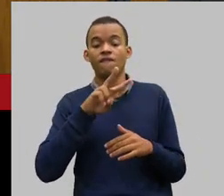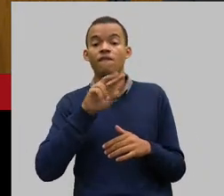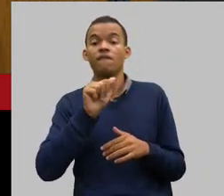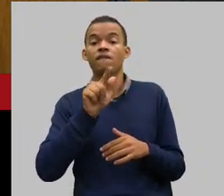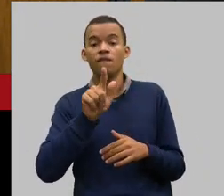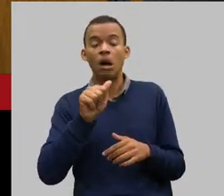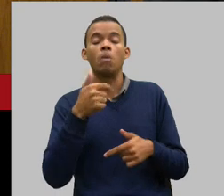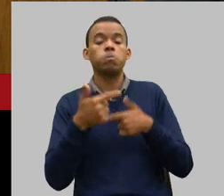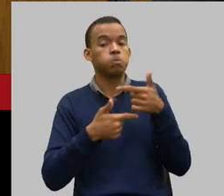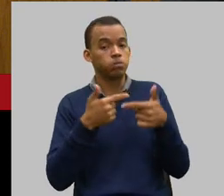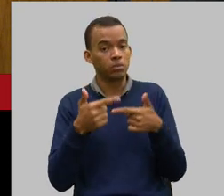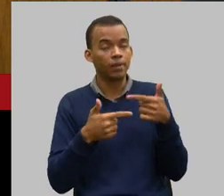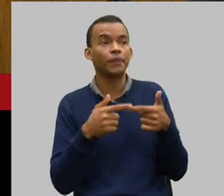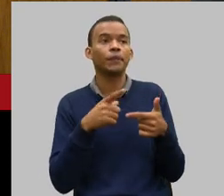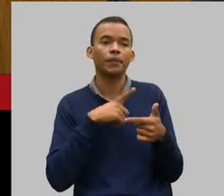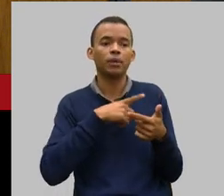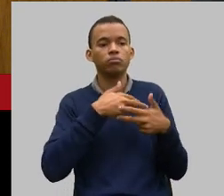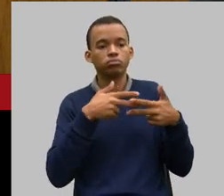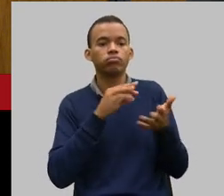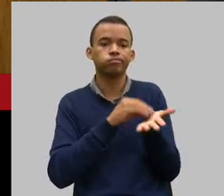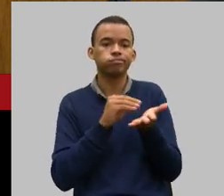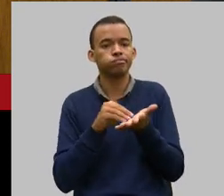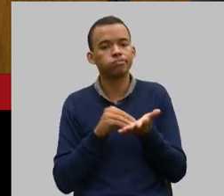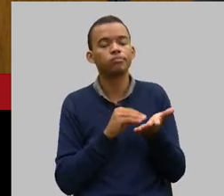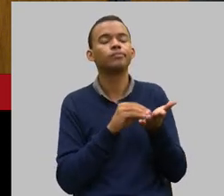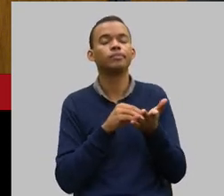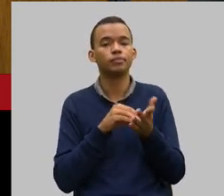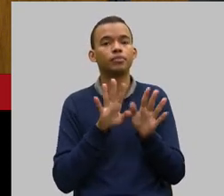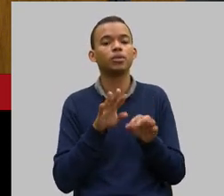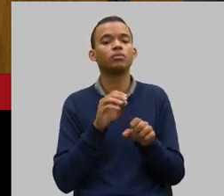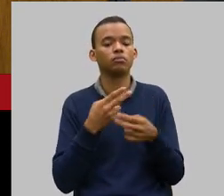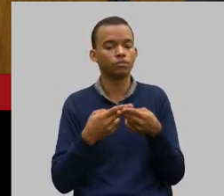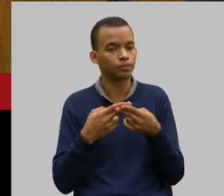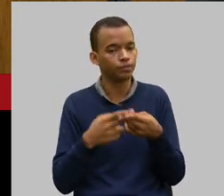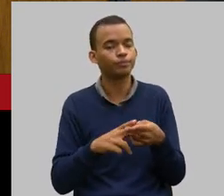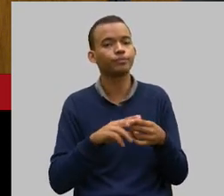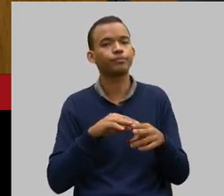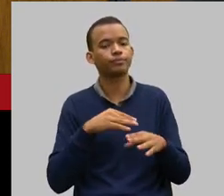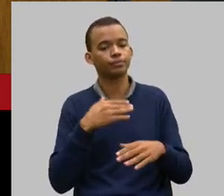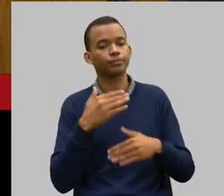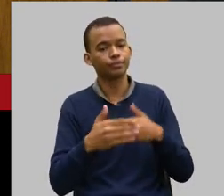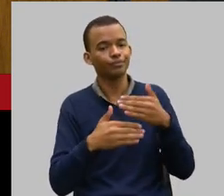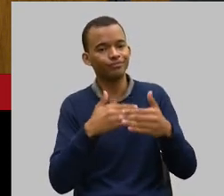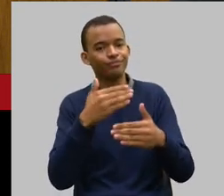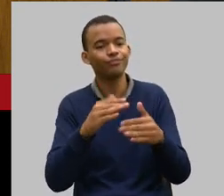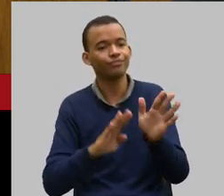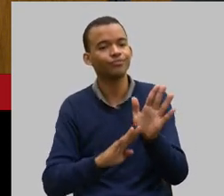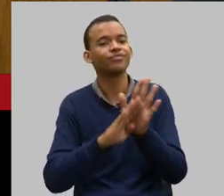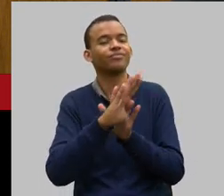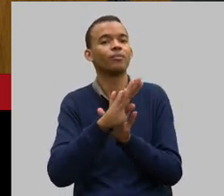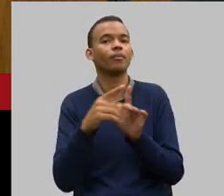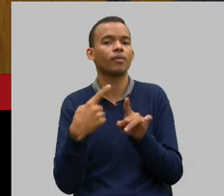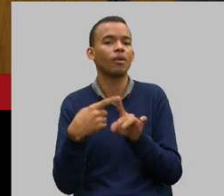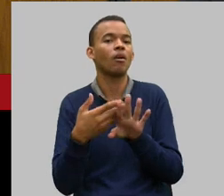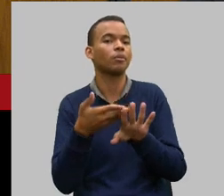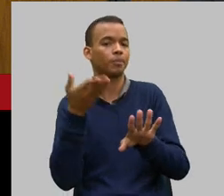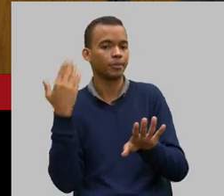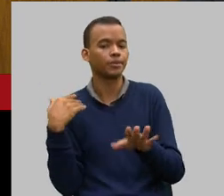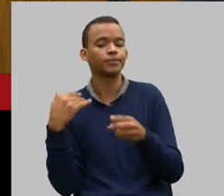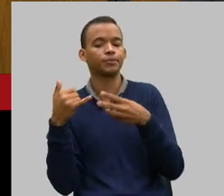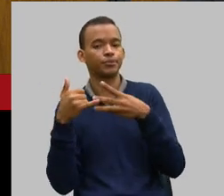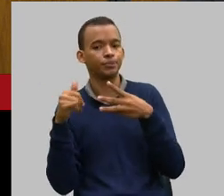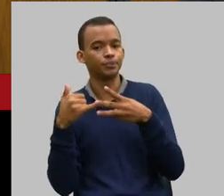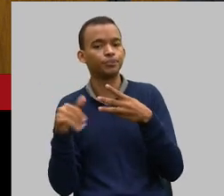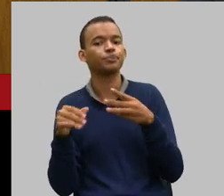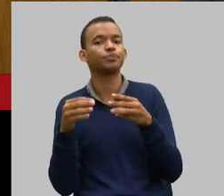temos sim mas é com o tempo que se melhora à vez um desserviço que há anos né foi cometido pela nossa semig então vocês